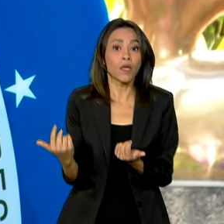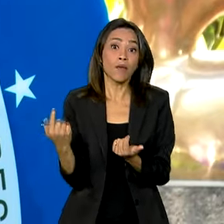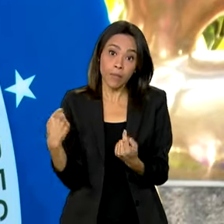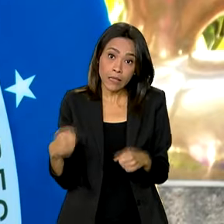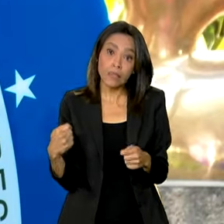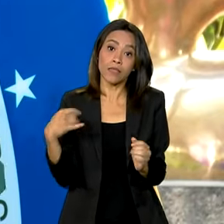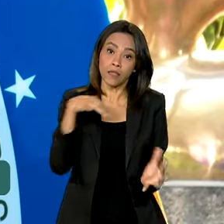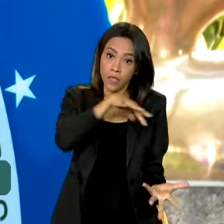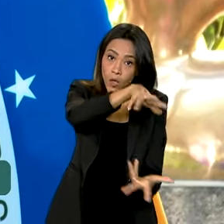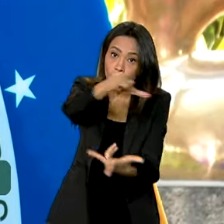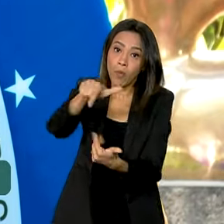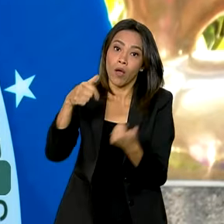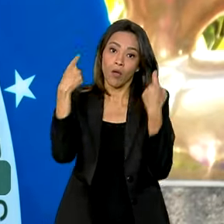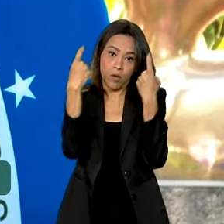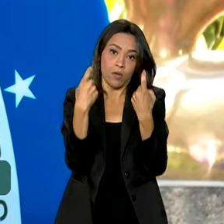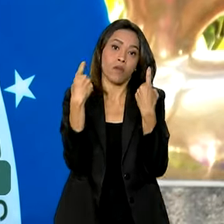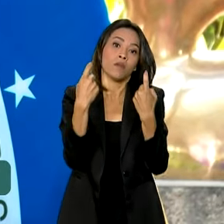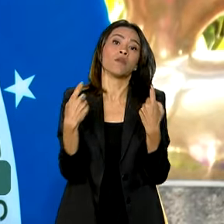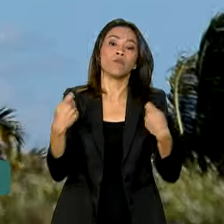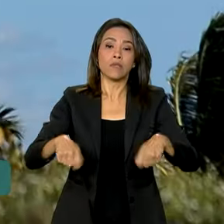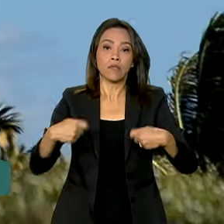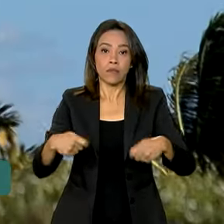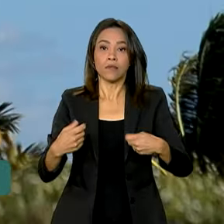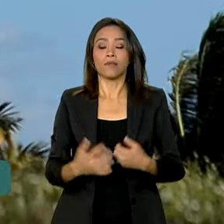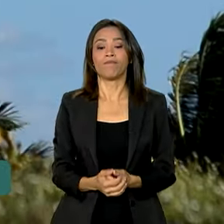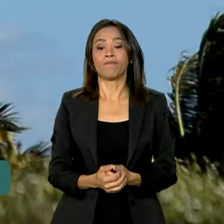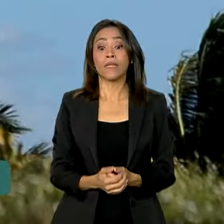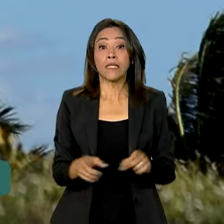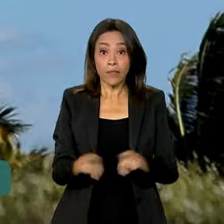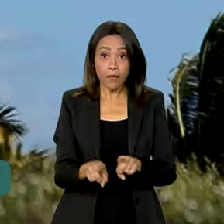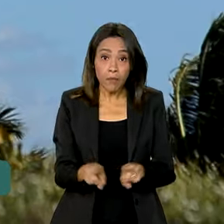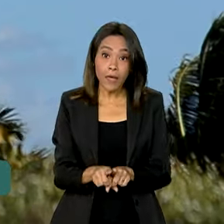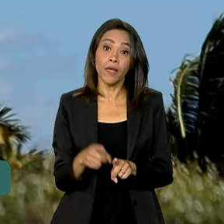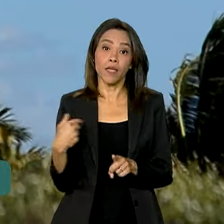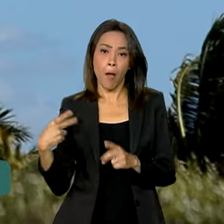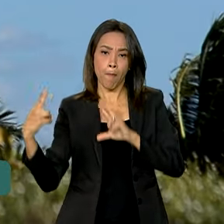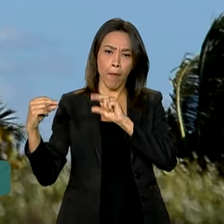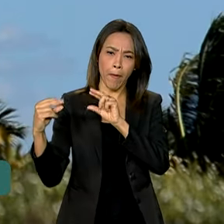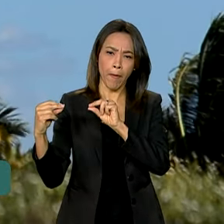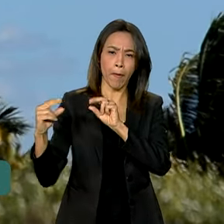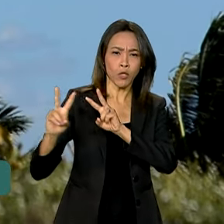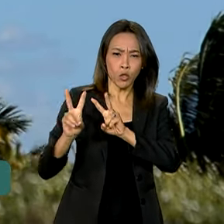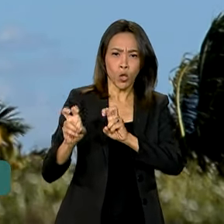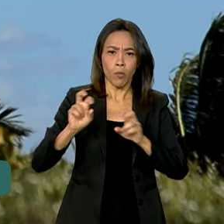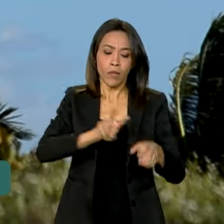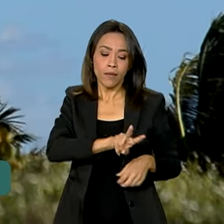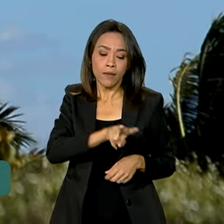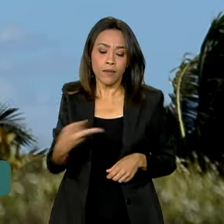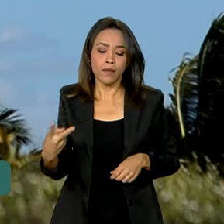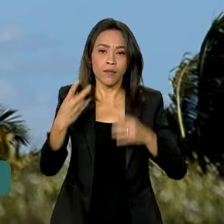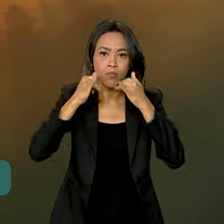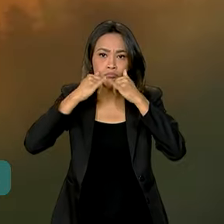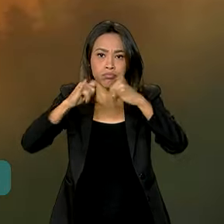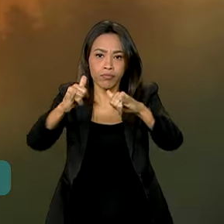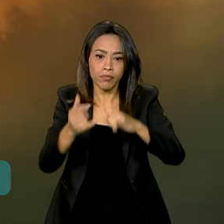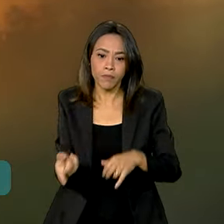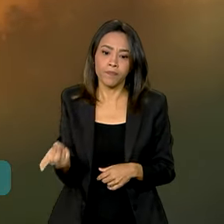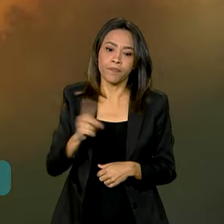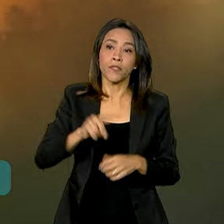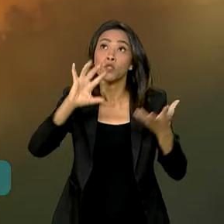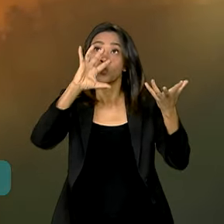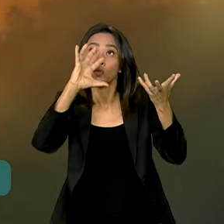global em sua essência, por definição. Além de também falar sobre transição energética,